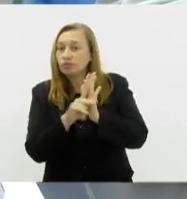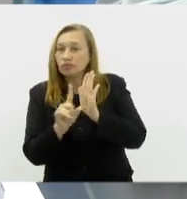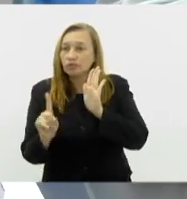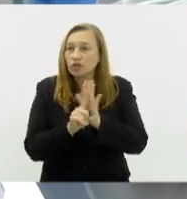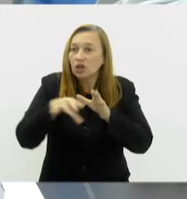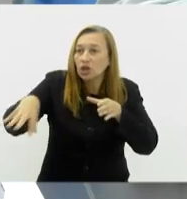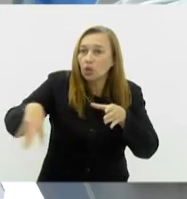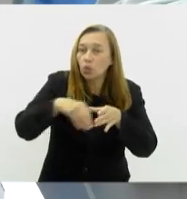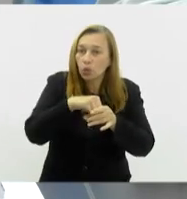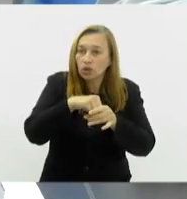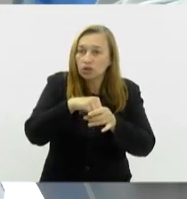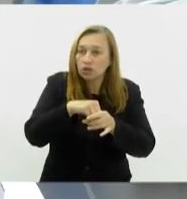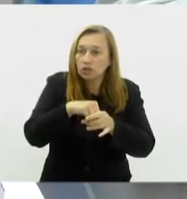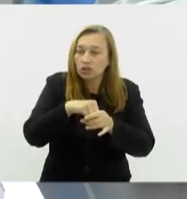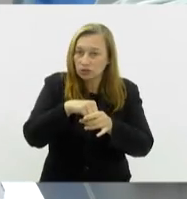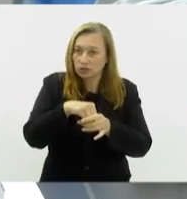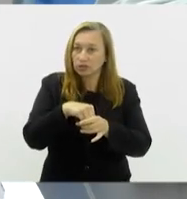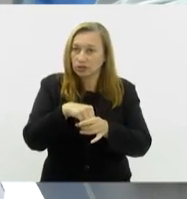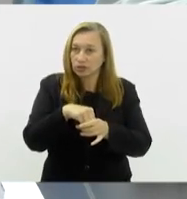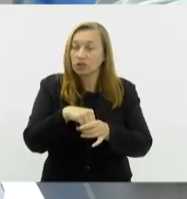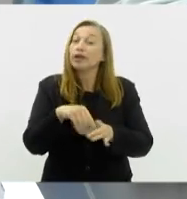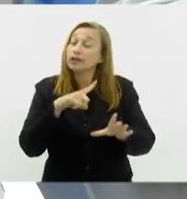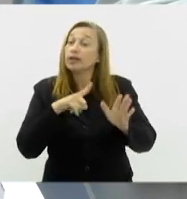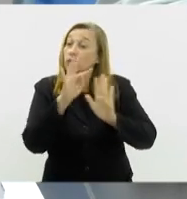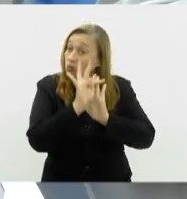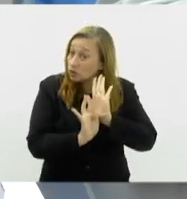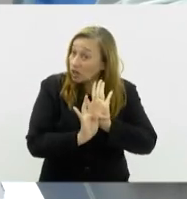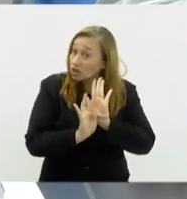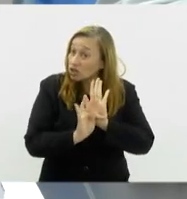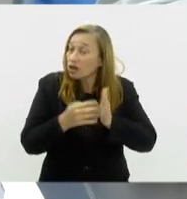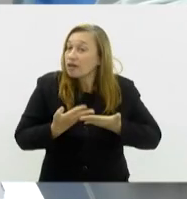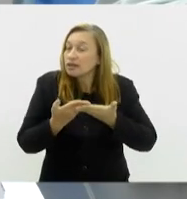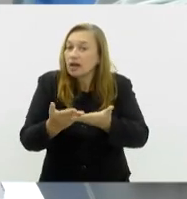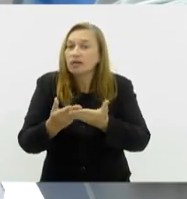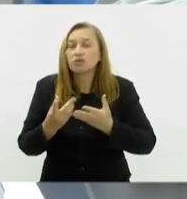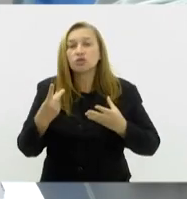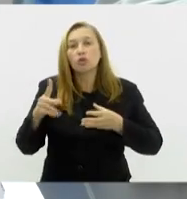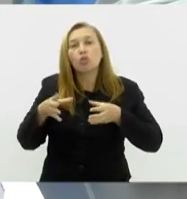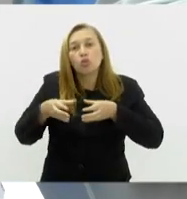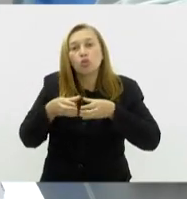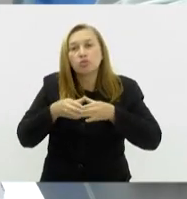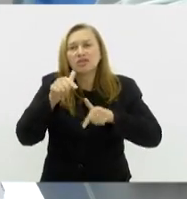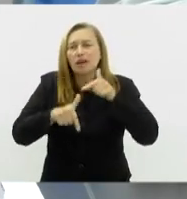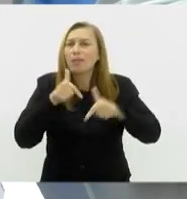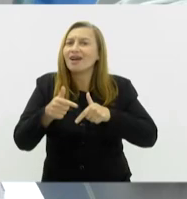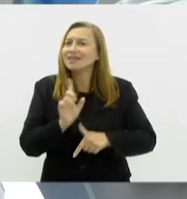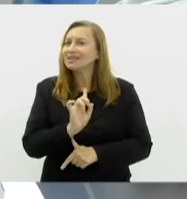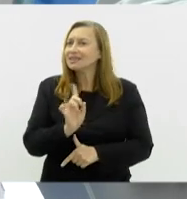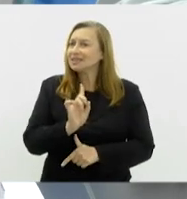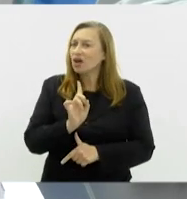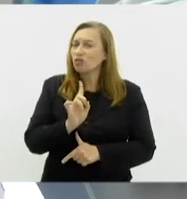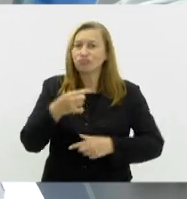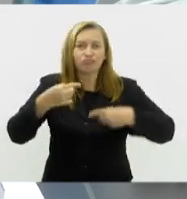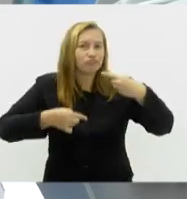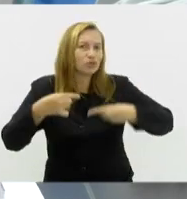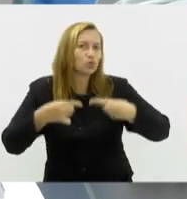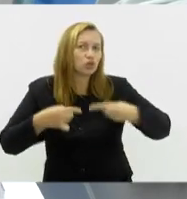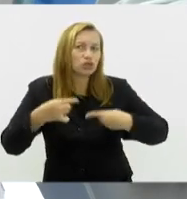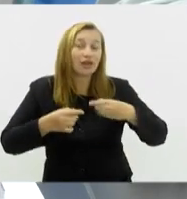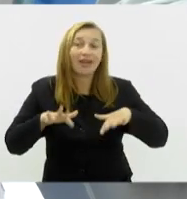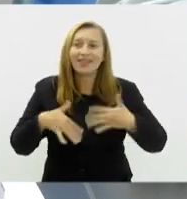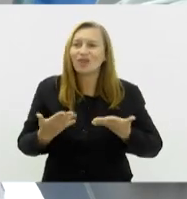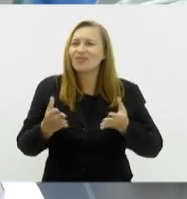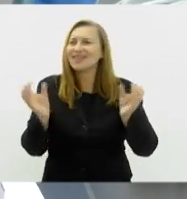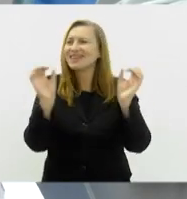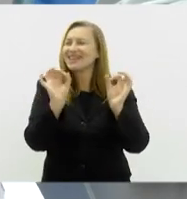lei que constam no texto entregue por sua equipe e que não foi sequer debatido Então